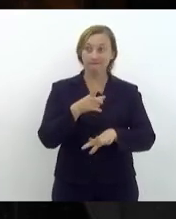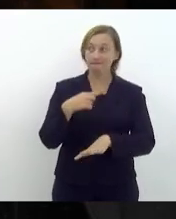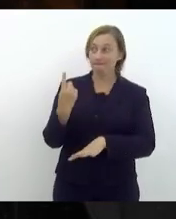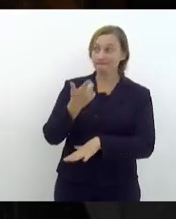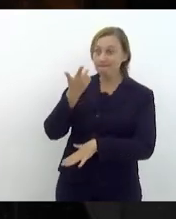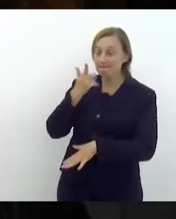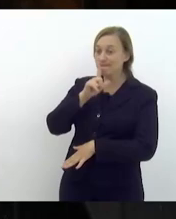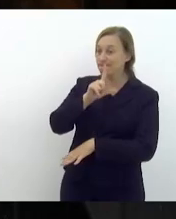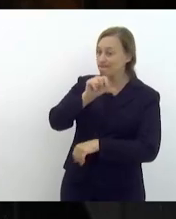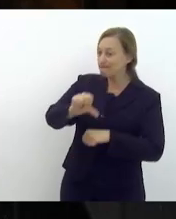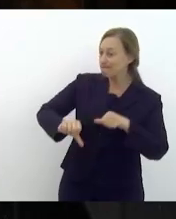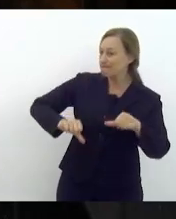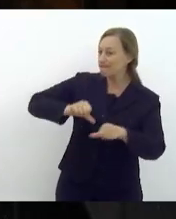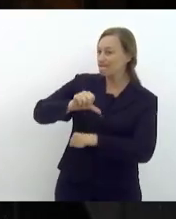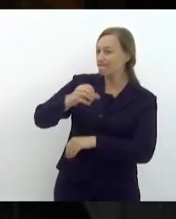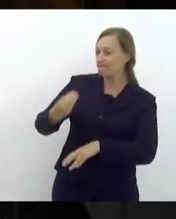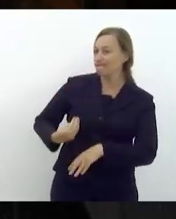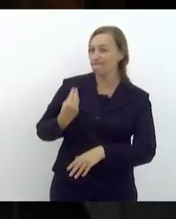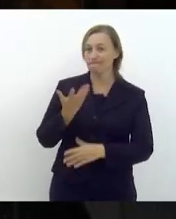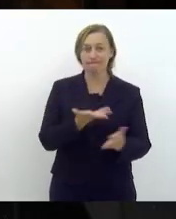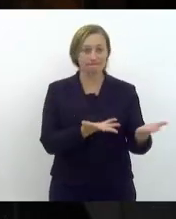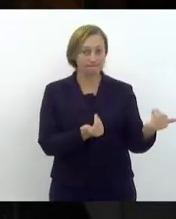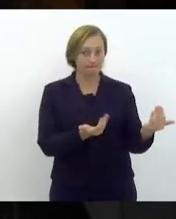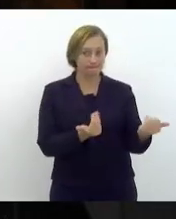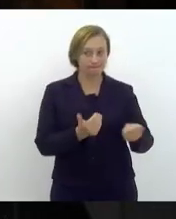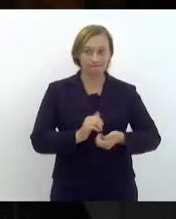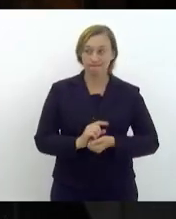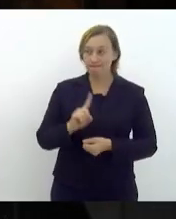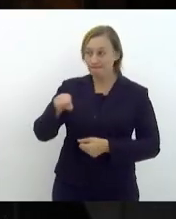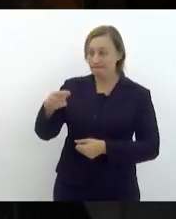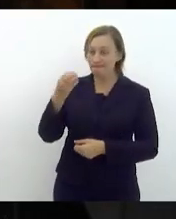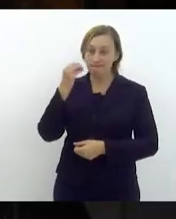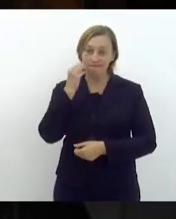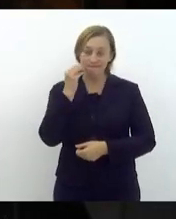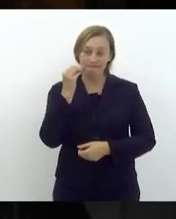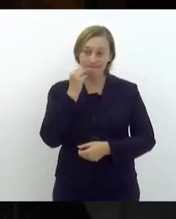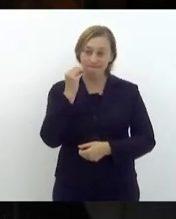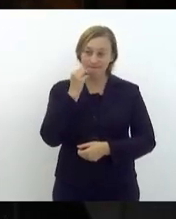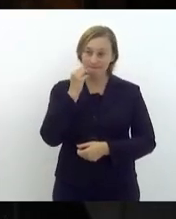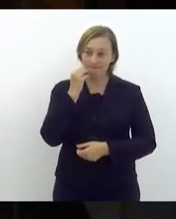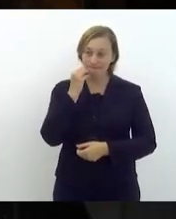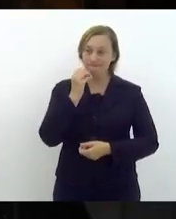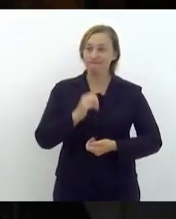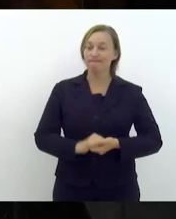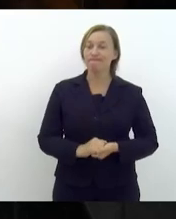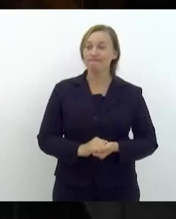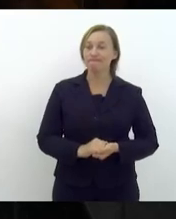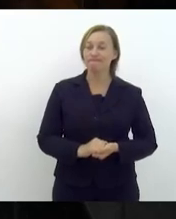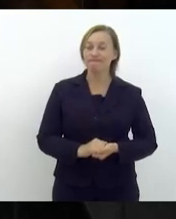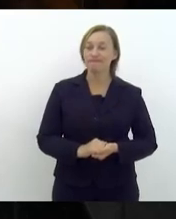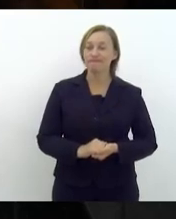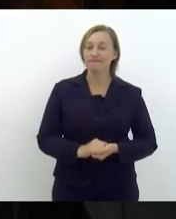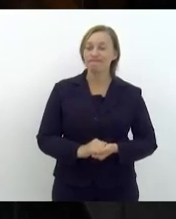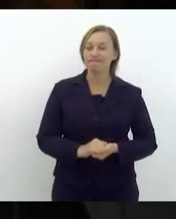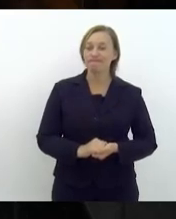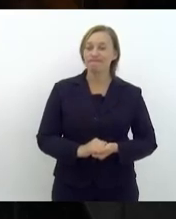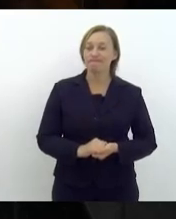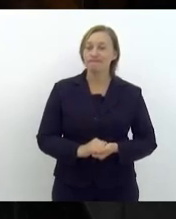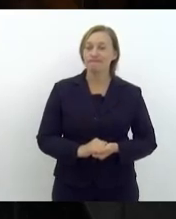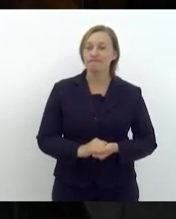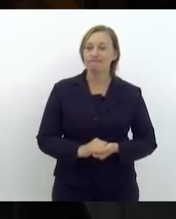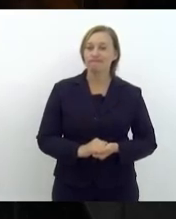mudar e transformar a vida dos nossos jovens mas a oportunidade da mudança ela não cai do céu